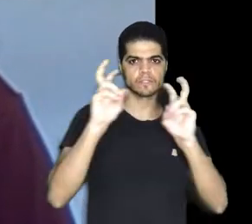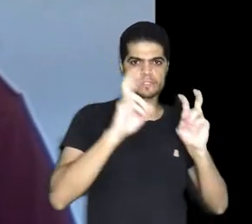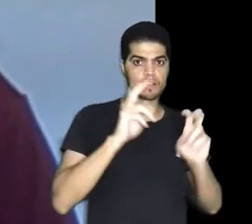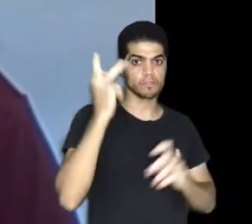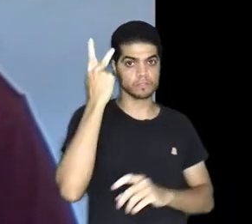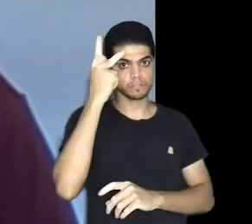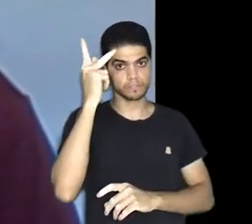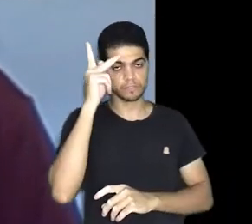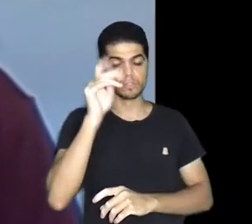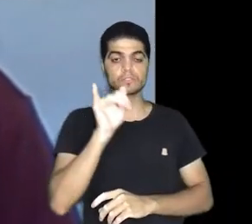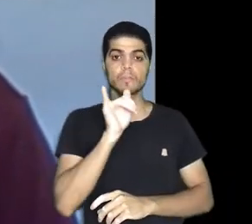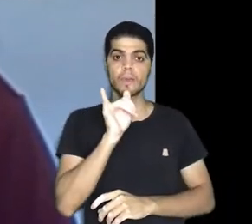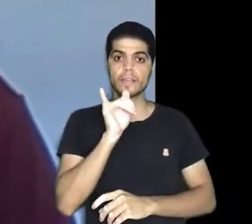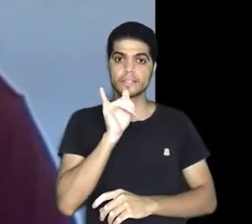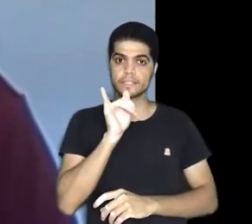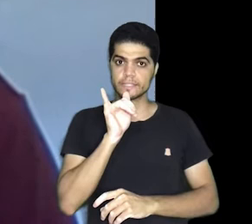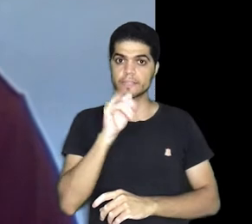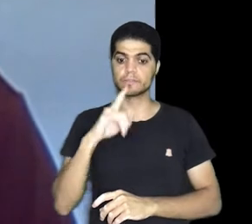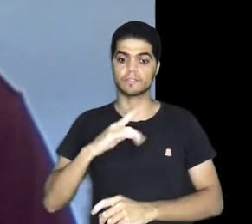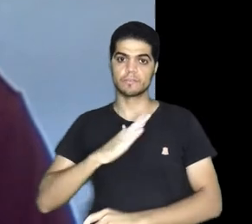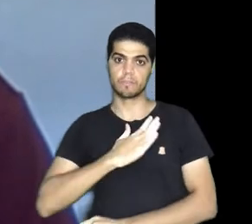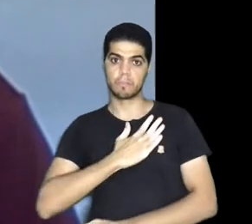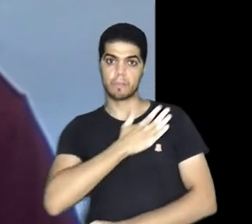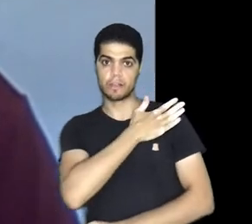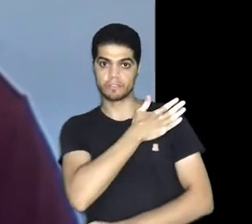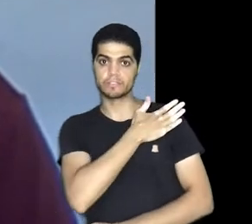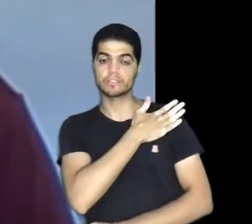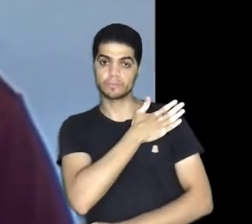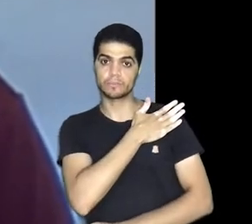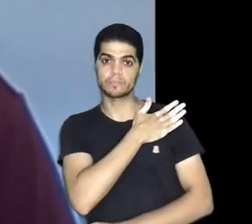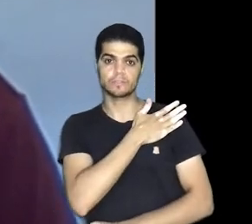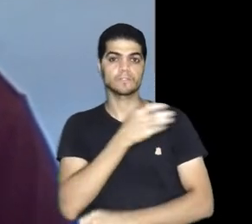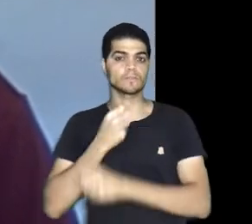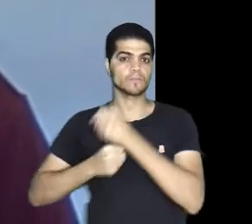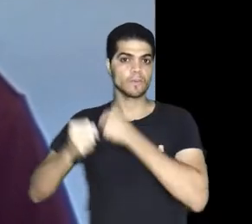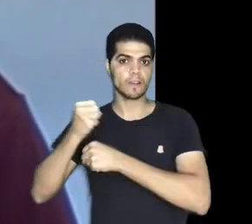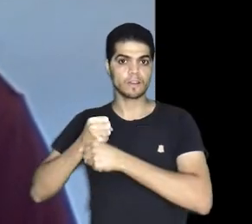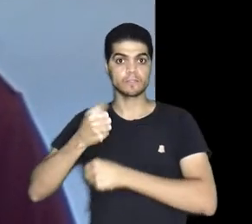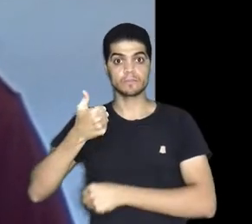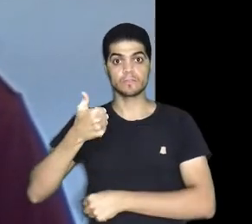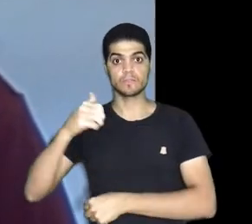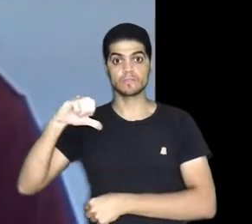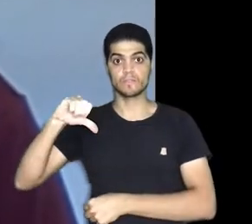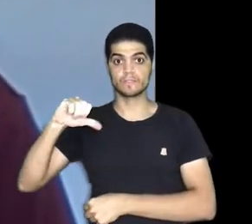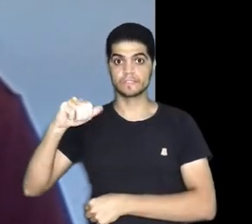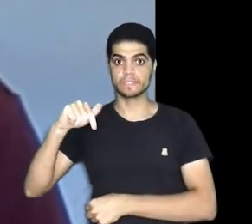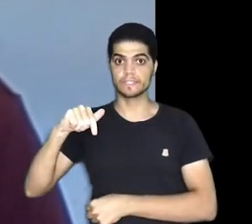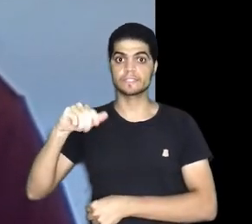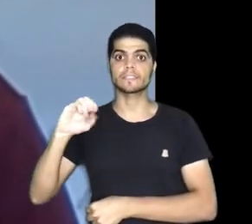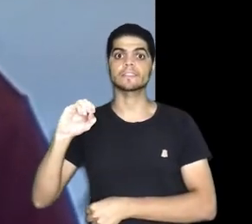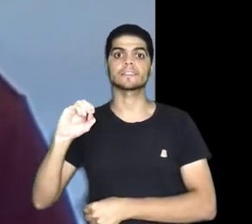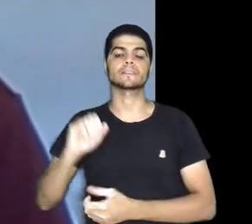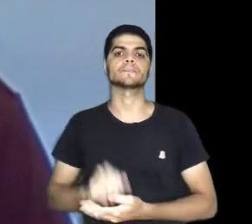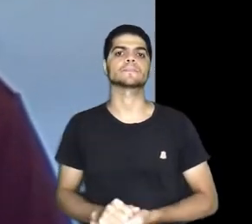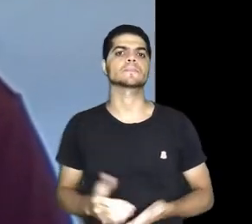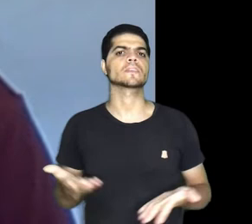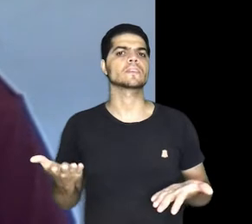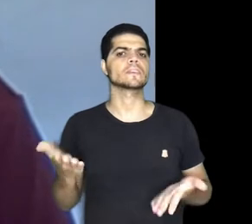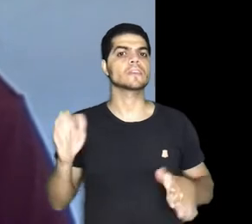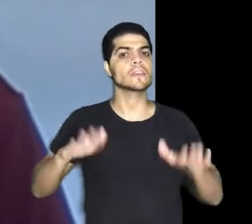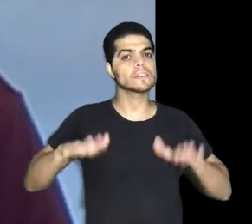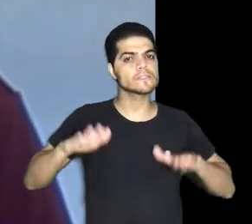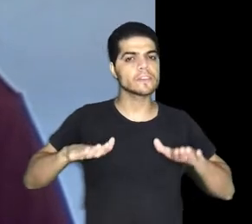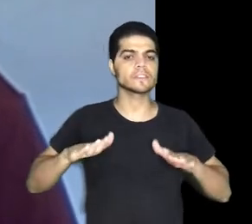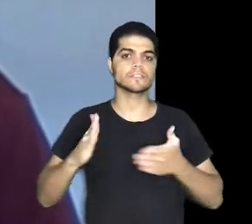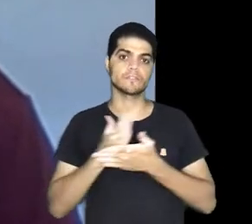e traz como exemplo o contexto da ditadura militar dos anos 1970 e o uso de certas